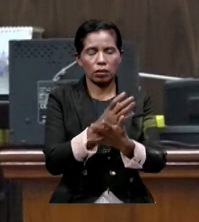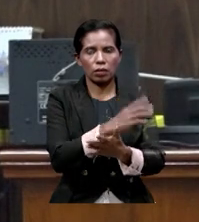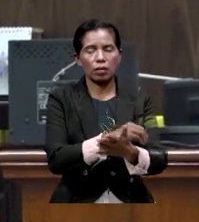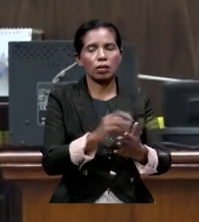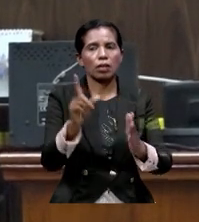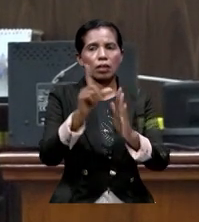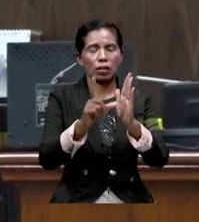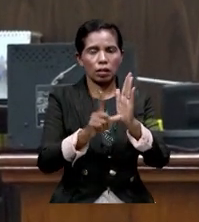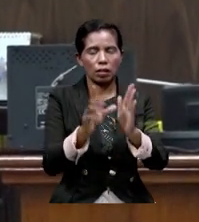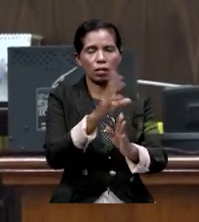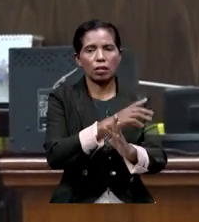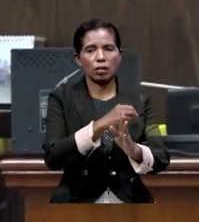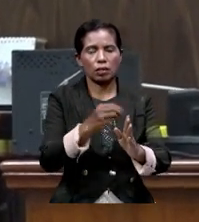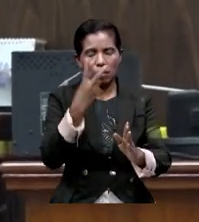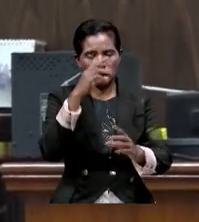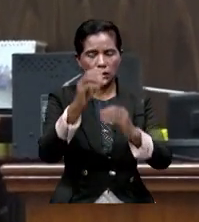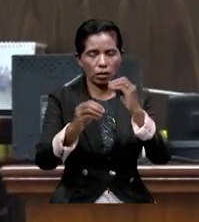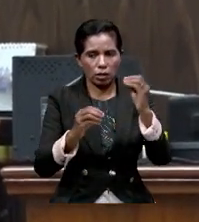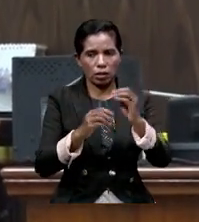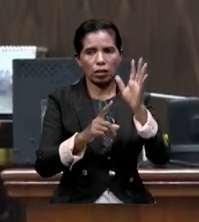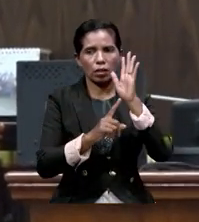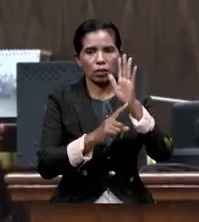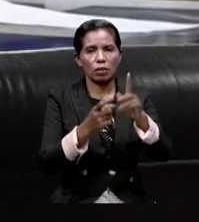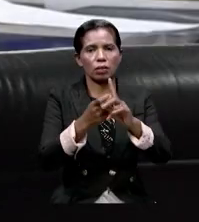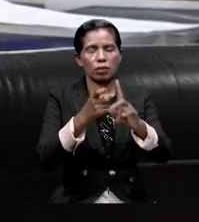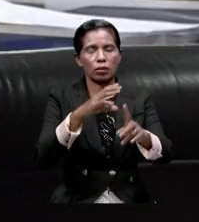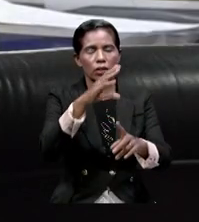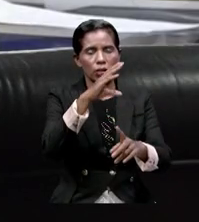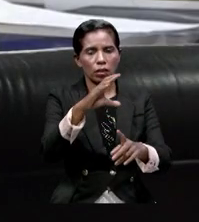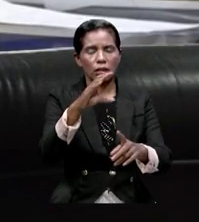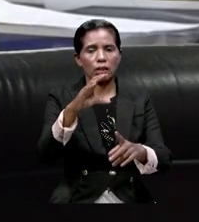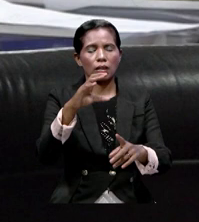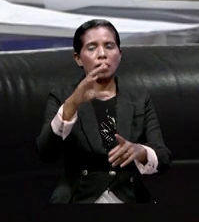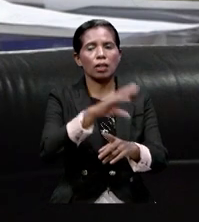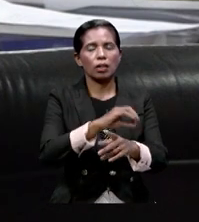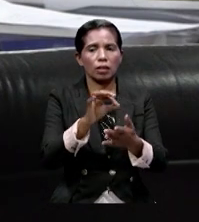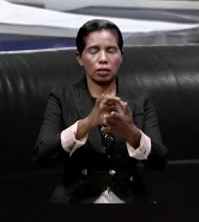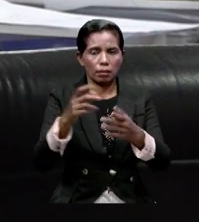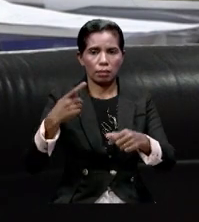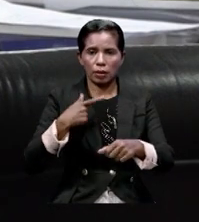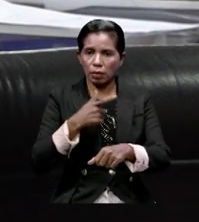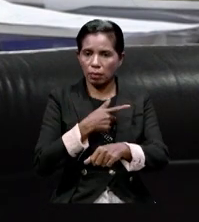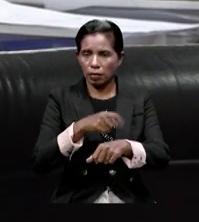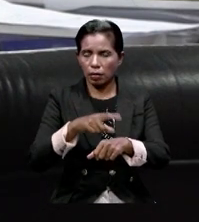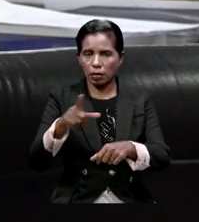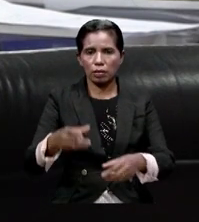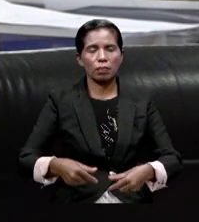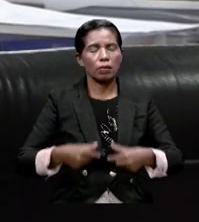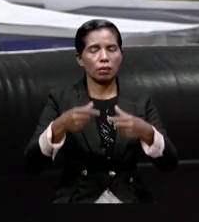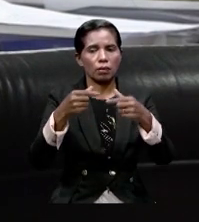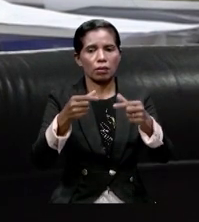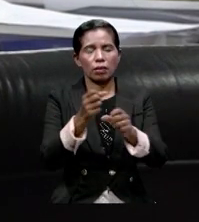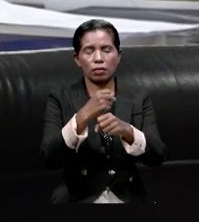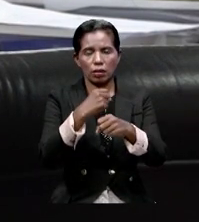no regularidade, operação, nebe realiza husi Kamra Contas no emiti Parlamentul Național corresponde a tu